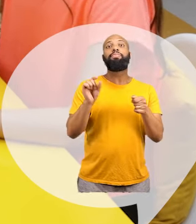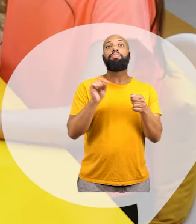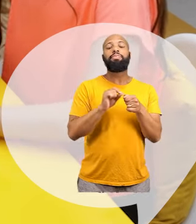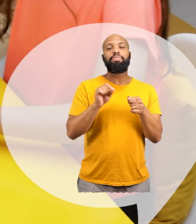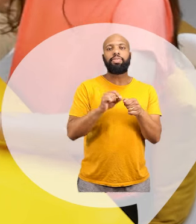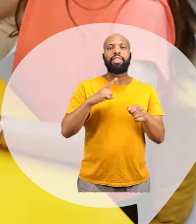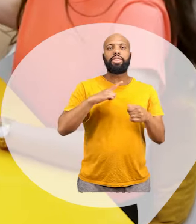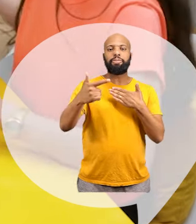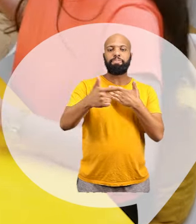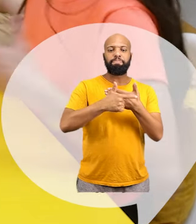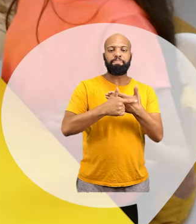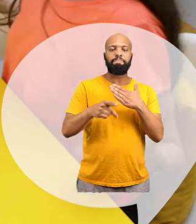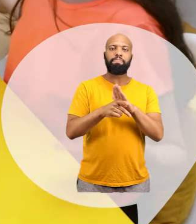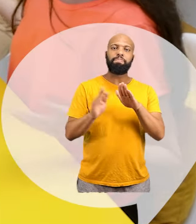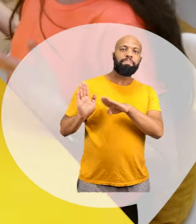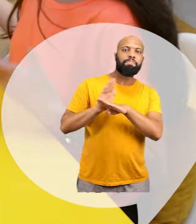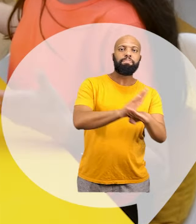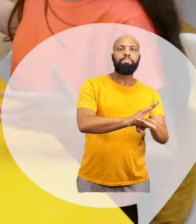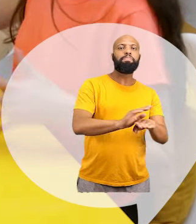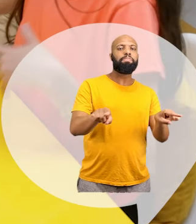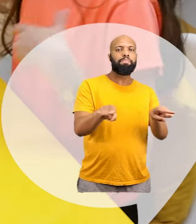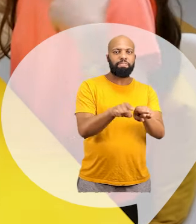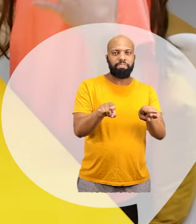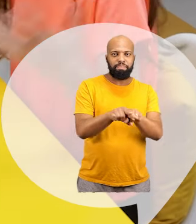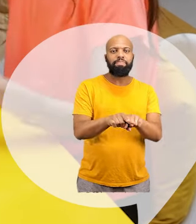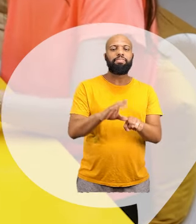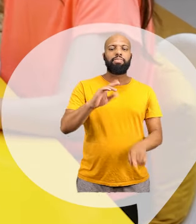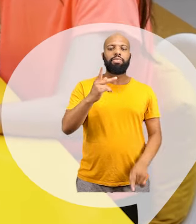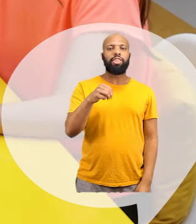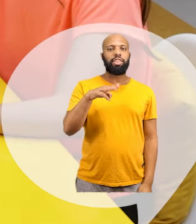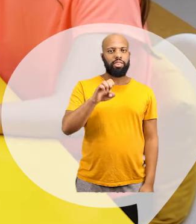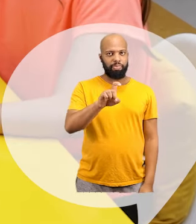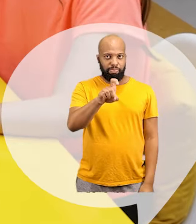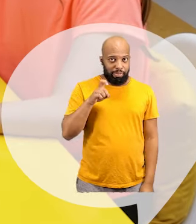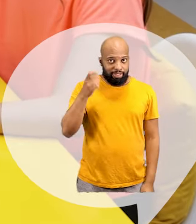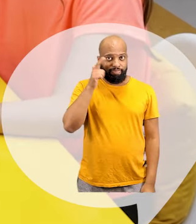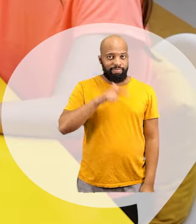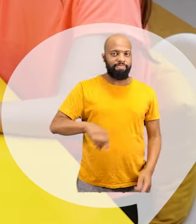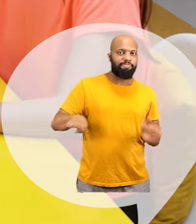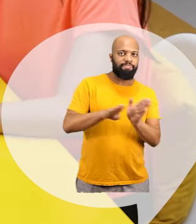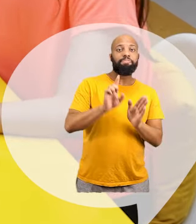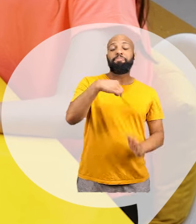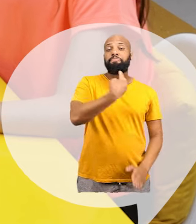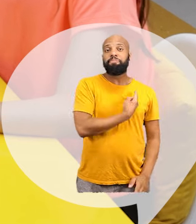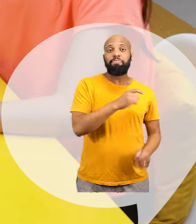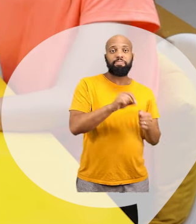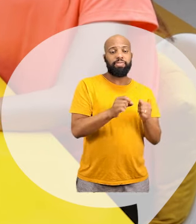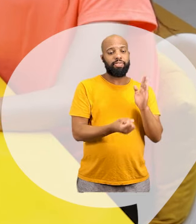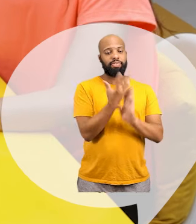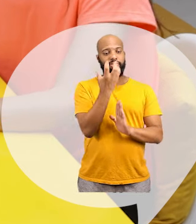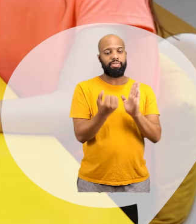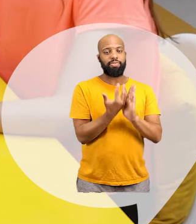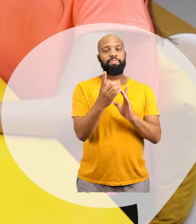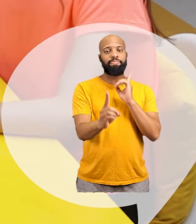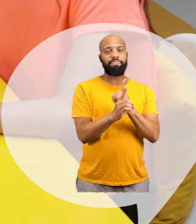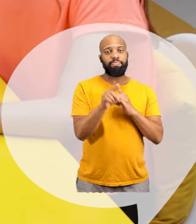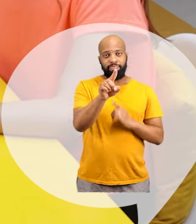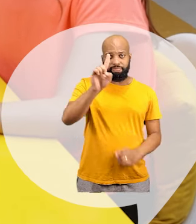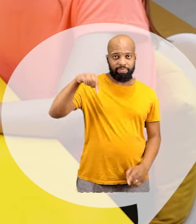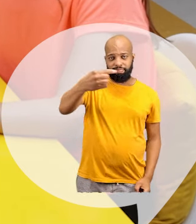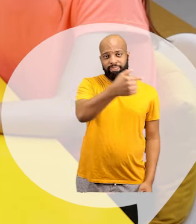esse papel de ajudar xavex a chegar na gente assim e a gente poder fazer essa produção Esperamos vocês